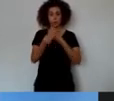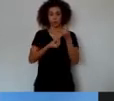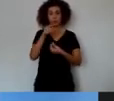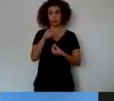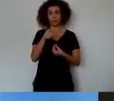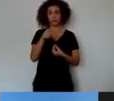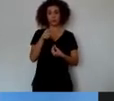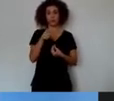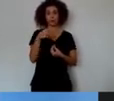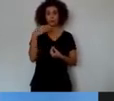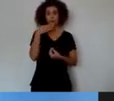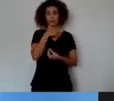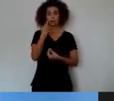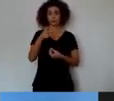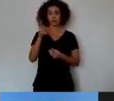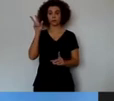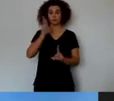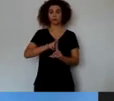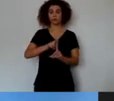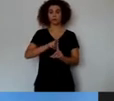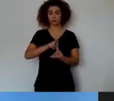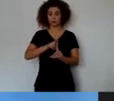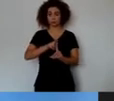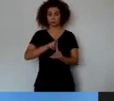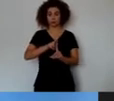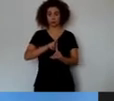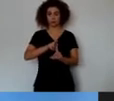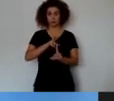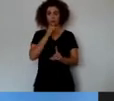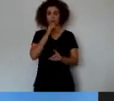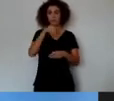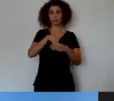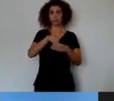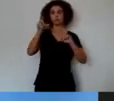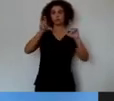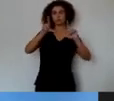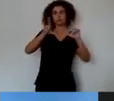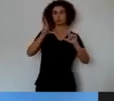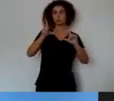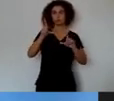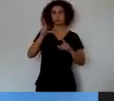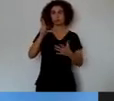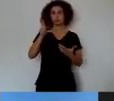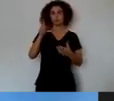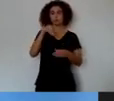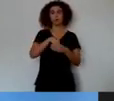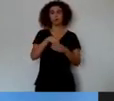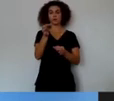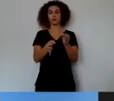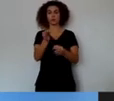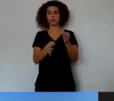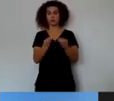representados, né? Seja, por exemplo, na mídia, no nosso sistema de